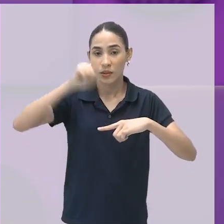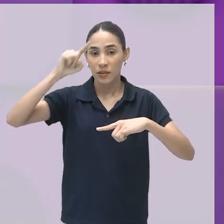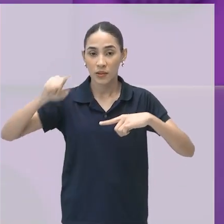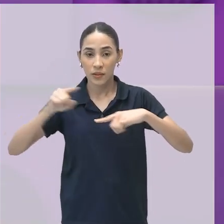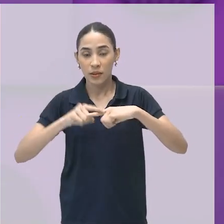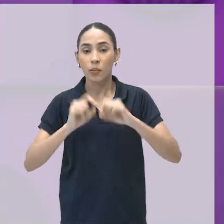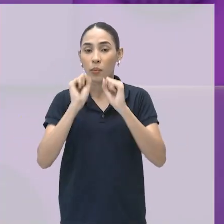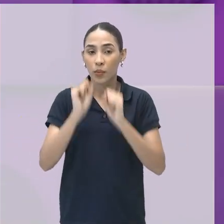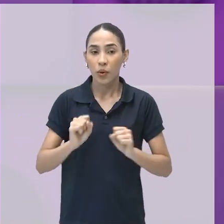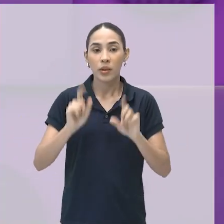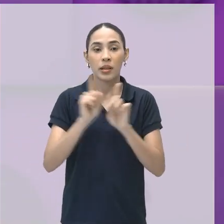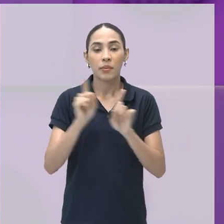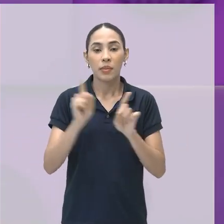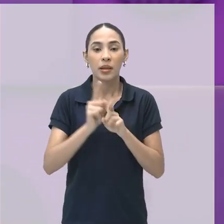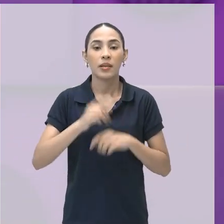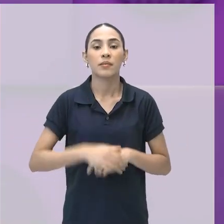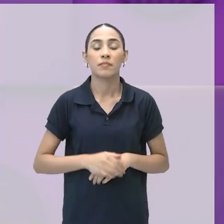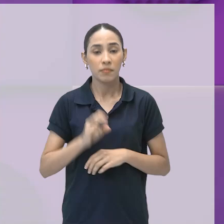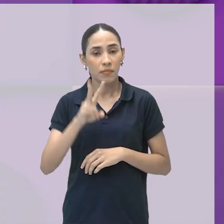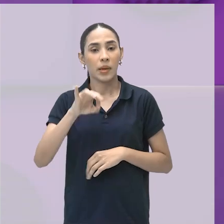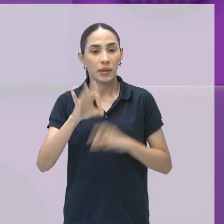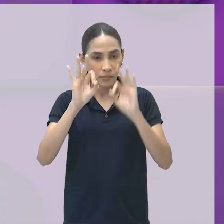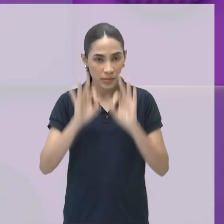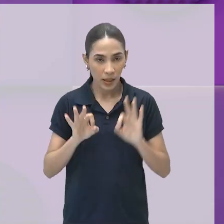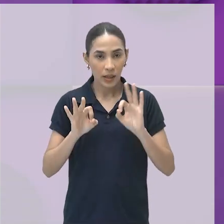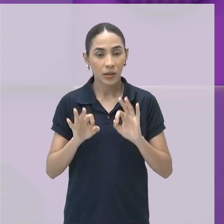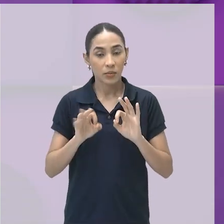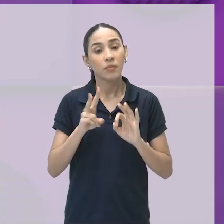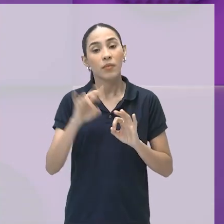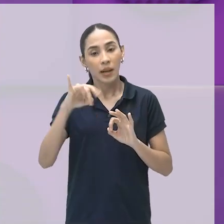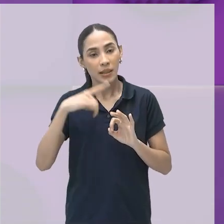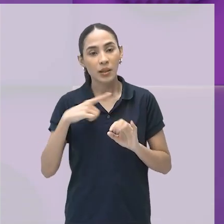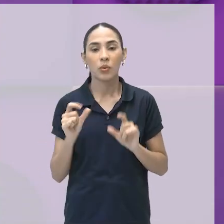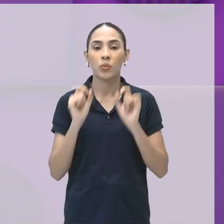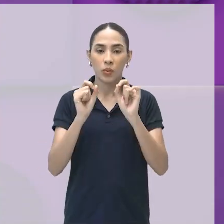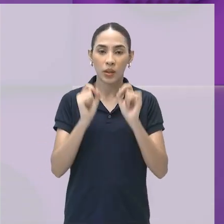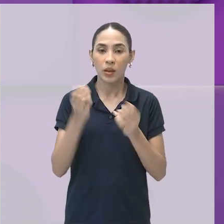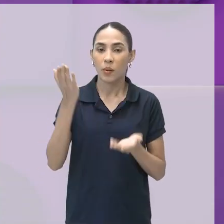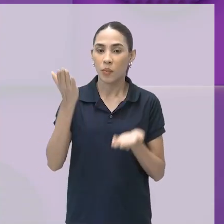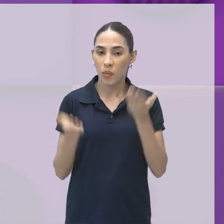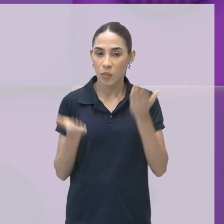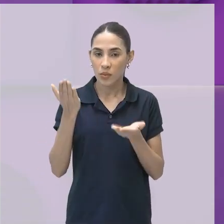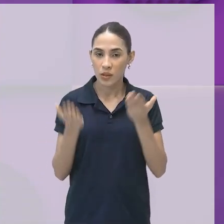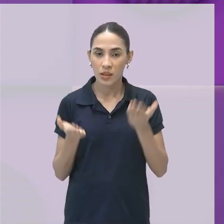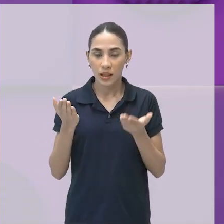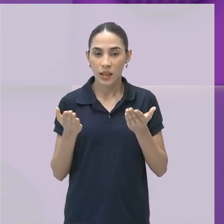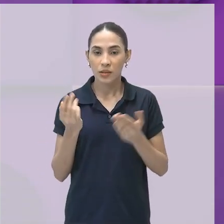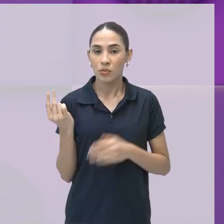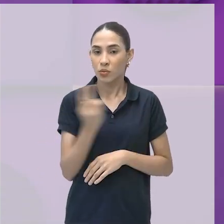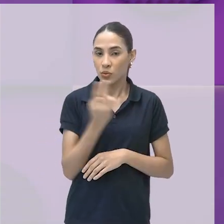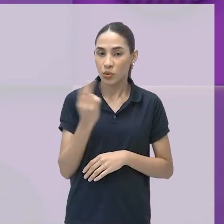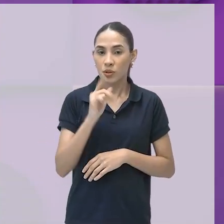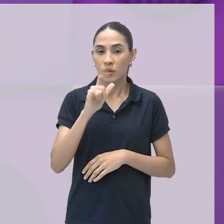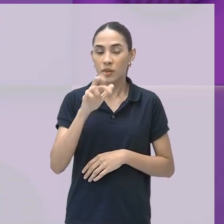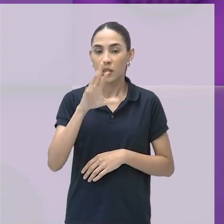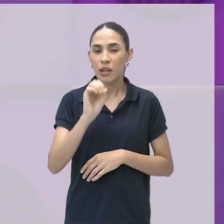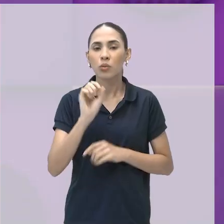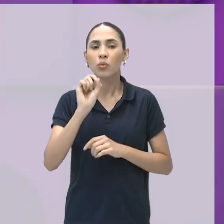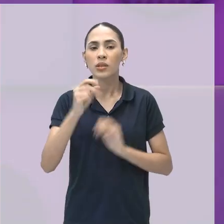a gente pode e vai dar certo, vai existir, né, a proporcionalidade entre seus lados. O